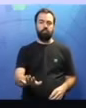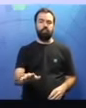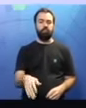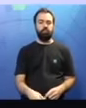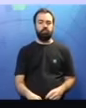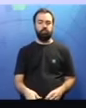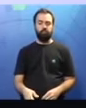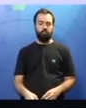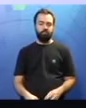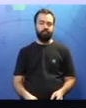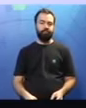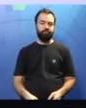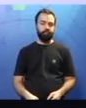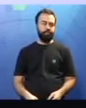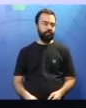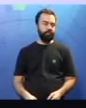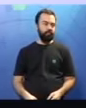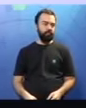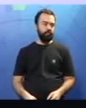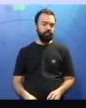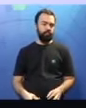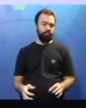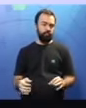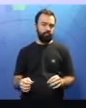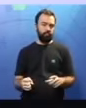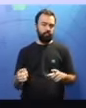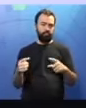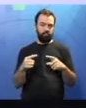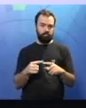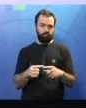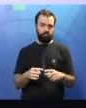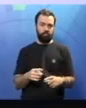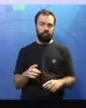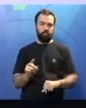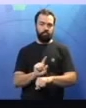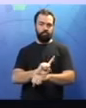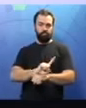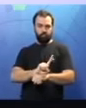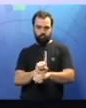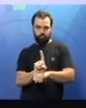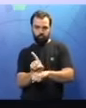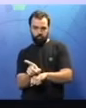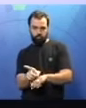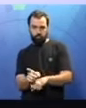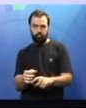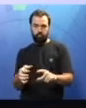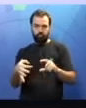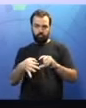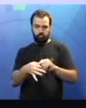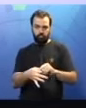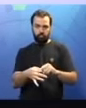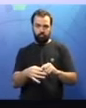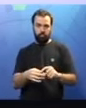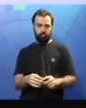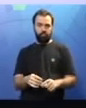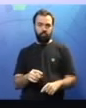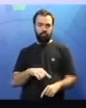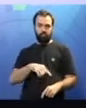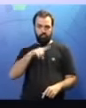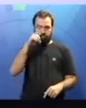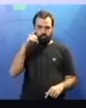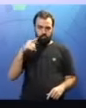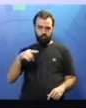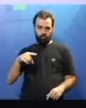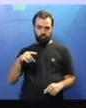etc. Relaciona a velocidade da propagação de uma onda com o seu comprimento e a sua